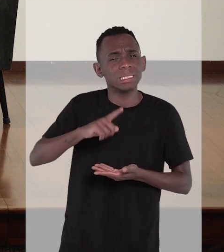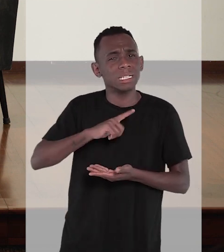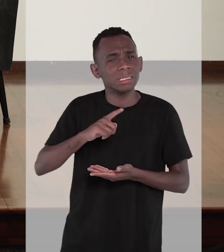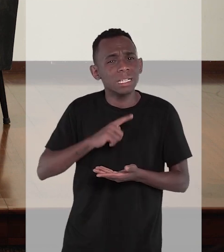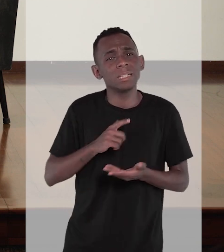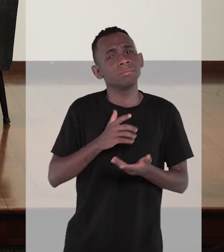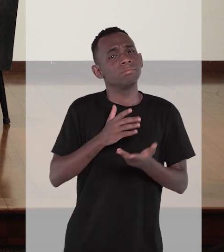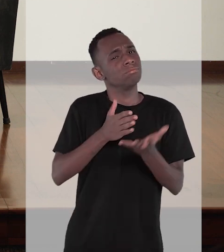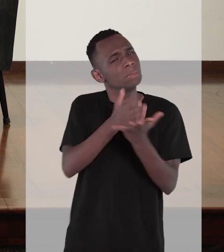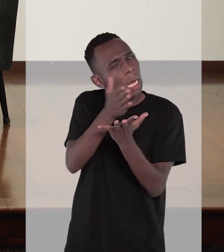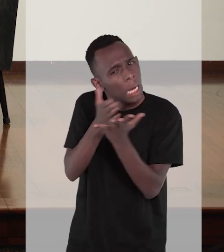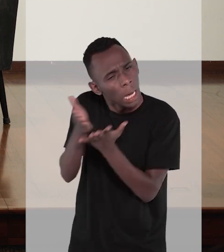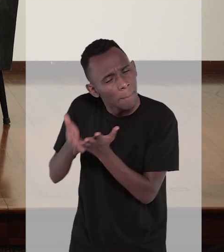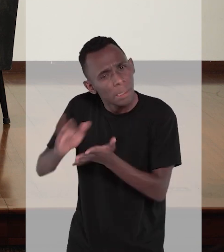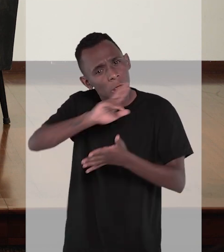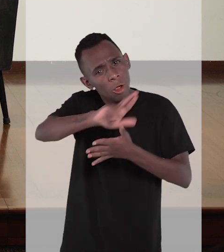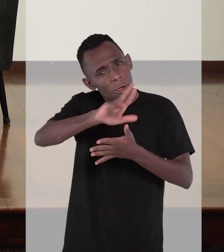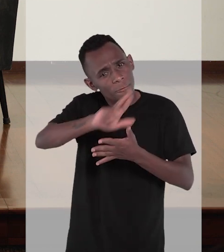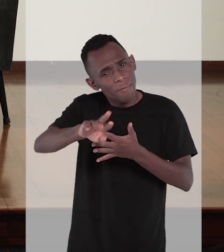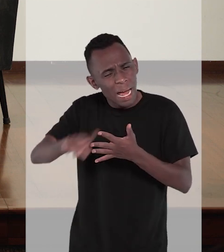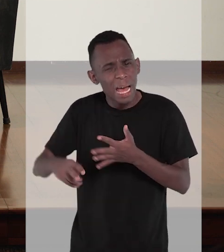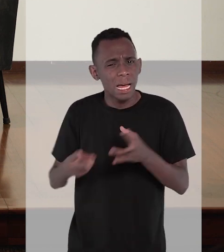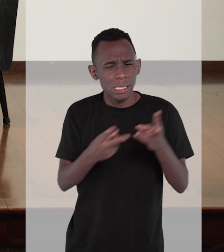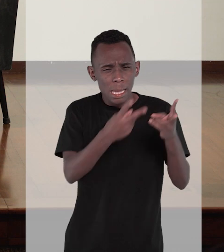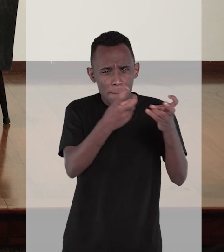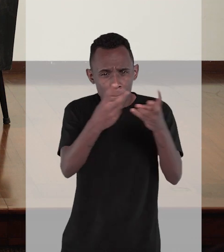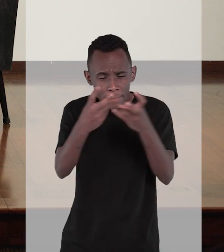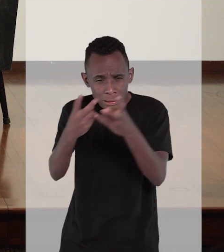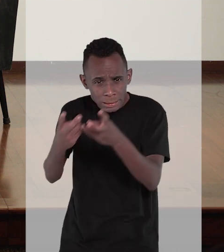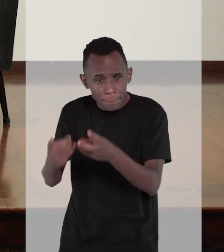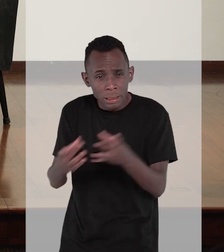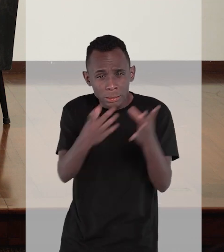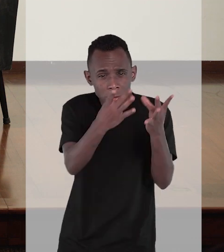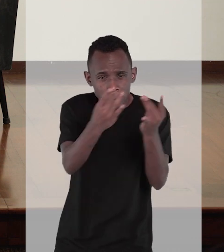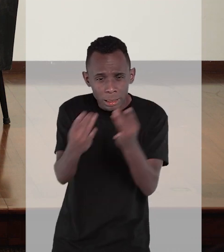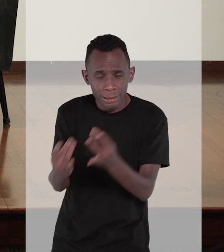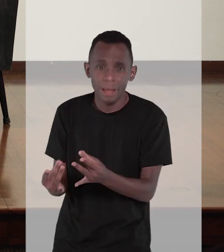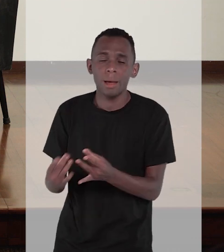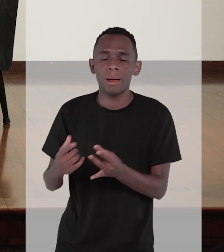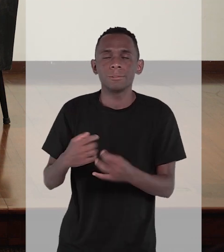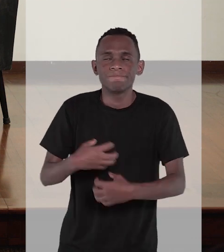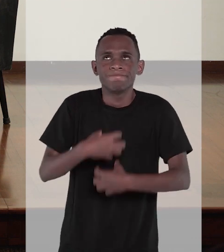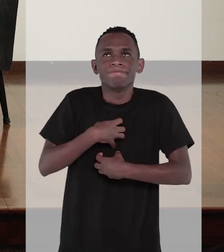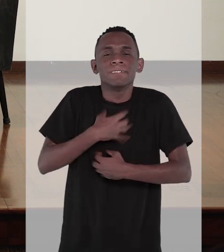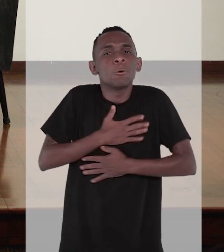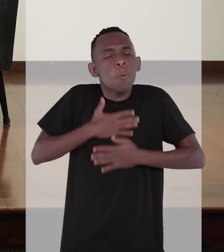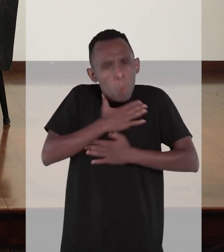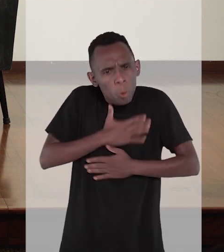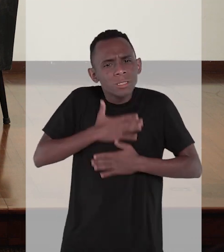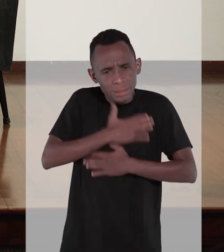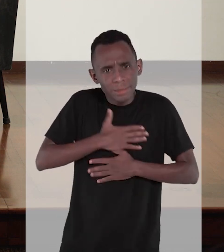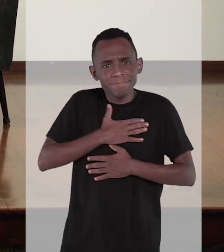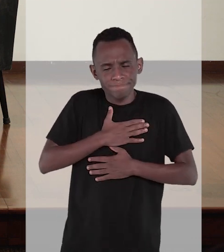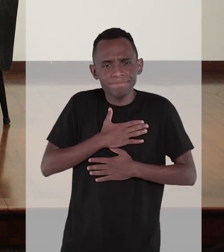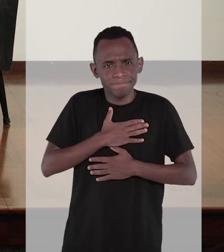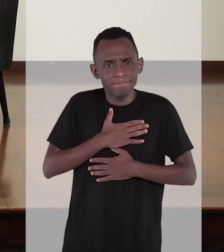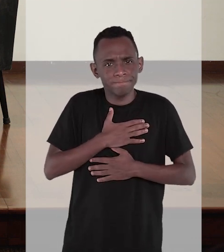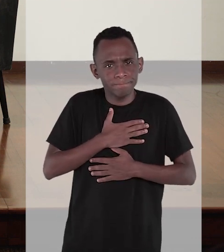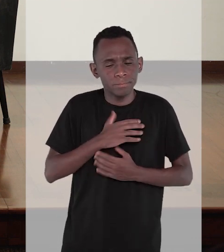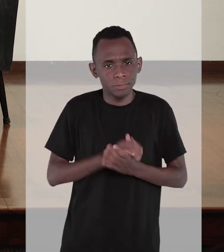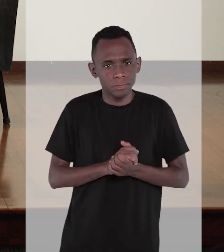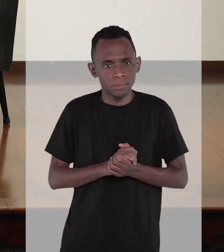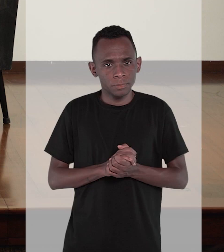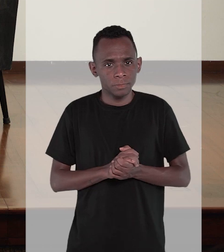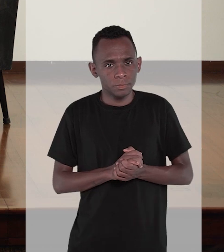conversa, ela tem muitos tons já, né? de muita observação, assim. Então, foi prazeroso de fazer, dar